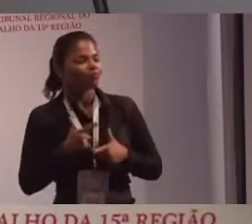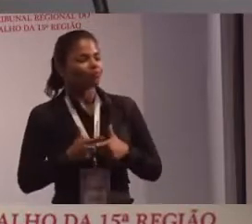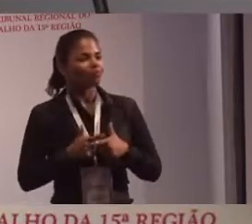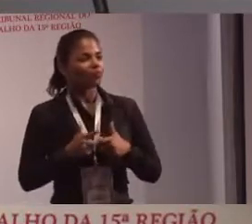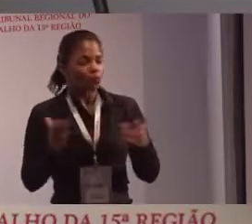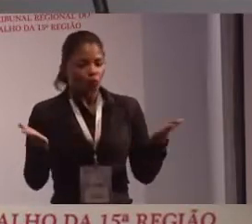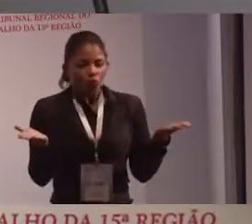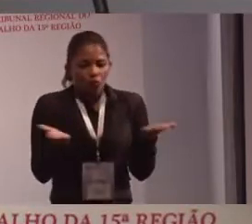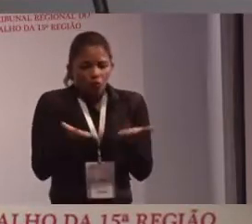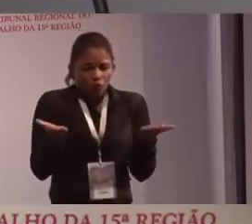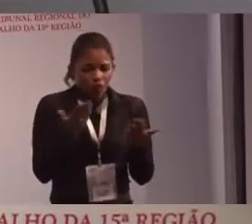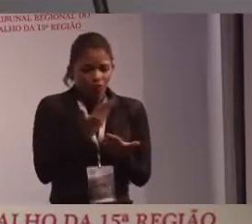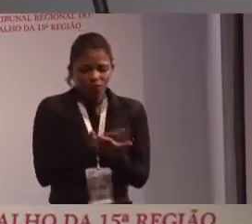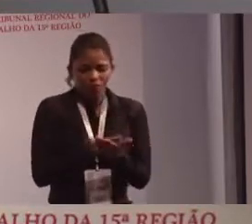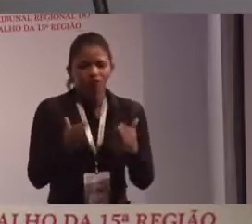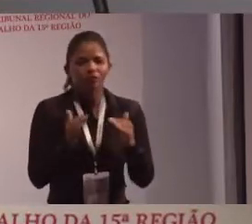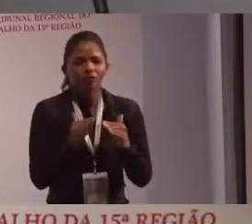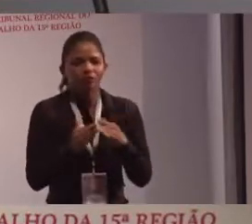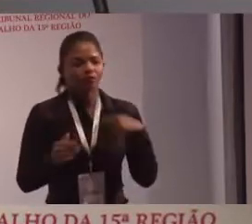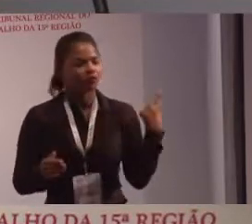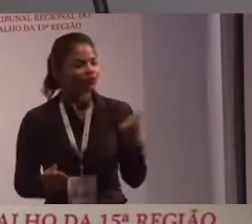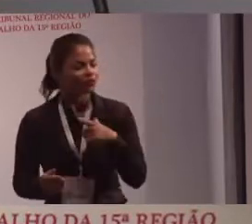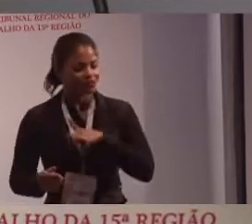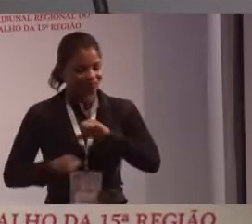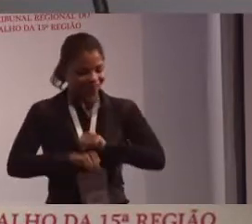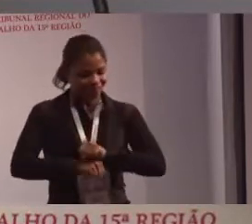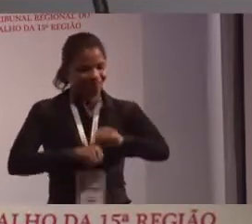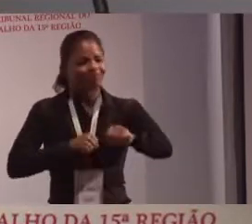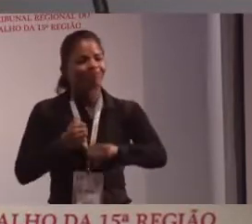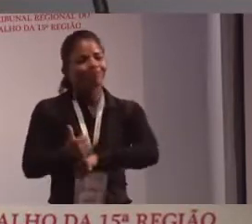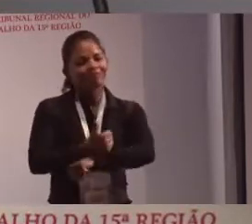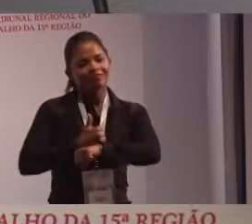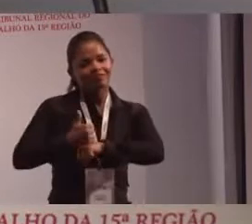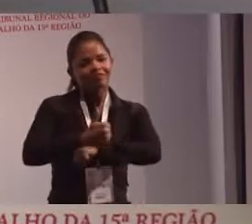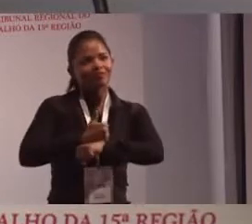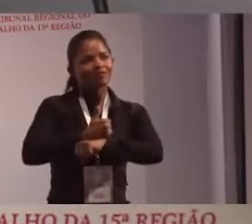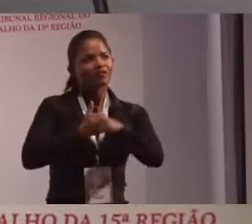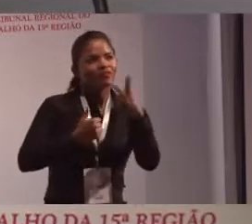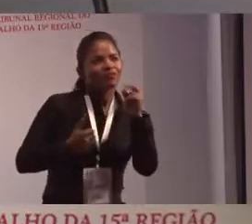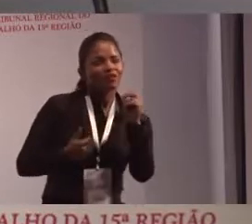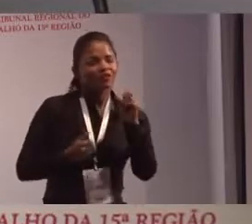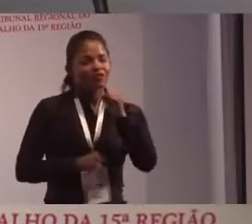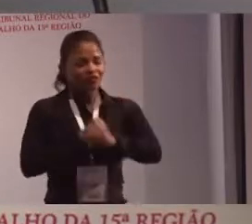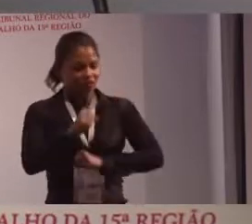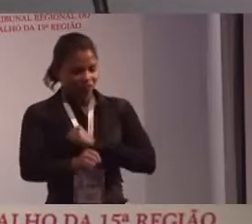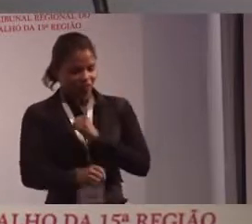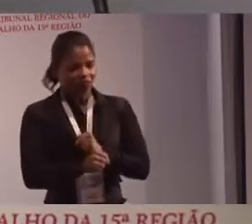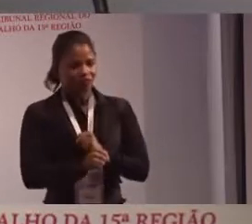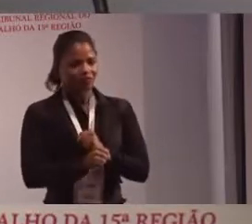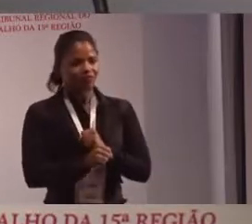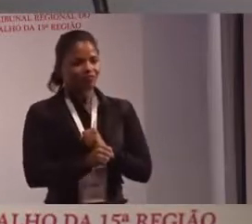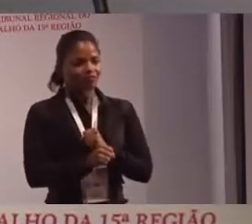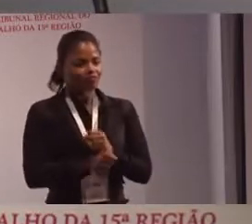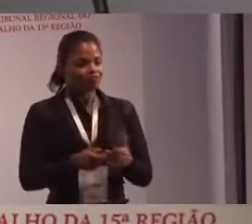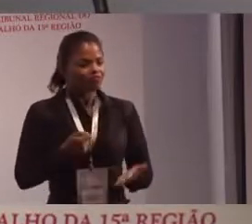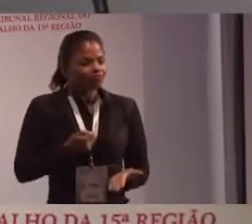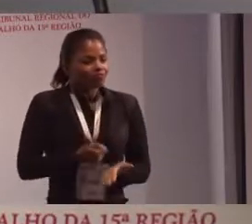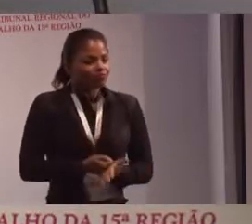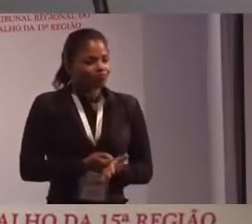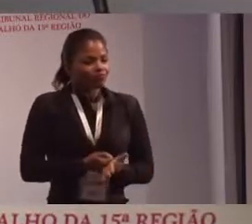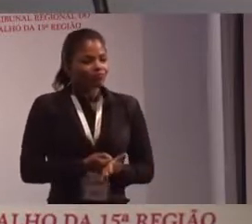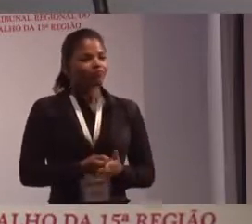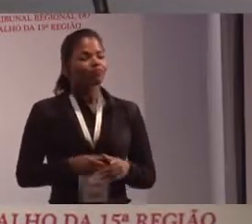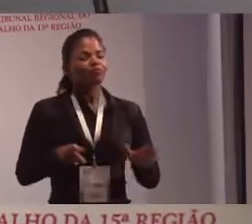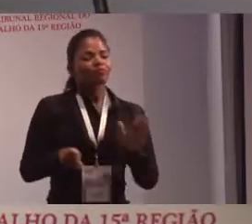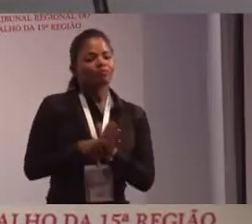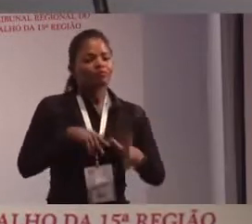que hoje, na escola, a gente está formando profissionais que daqui a 20 anos estarão devidamente competentes para o